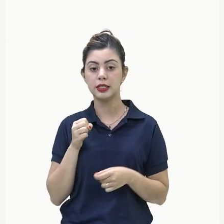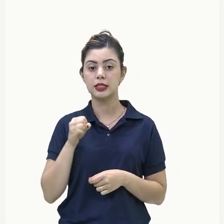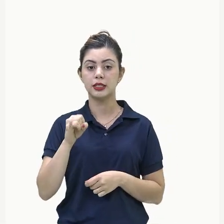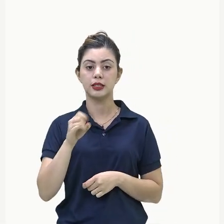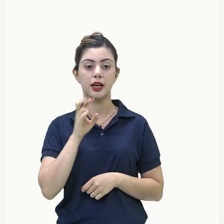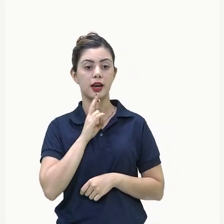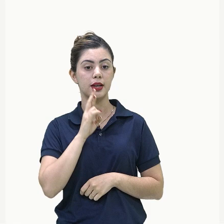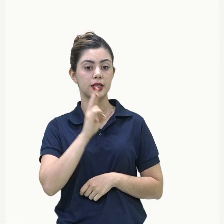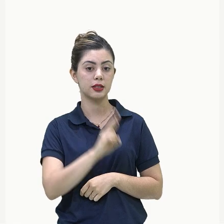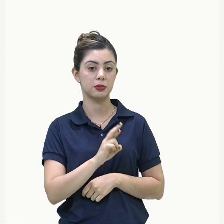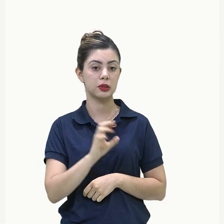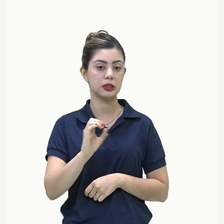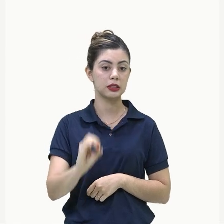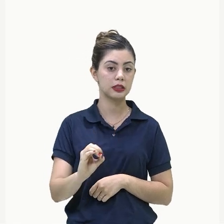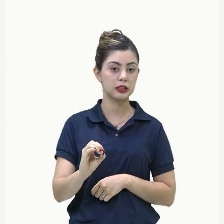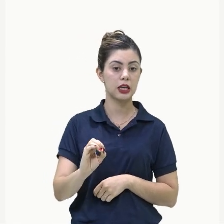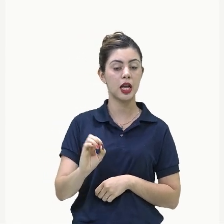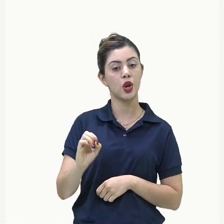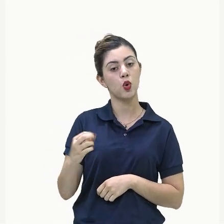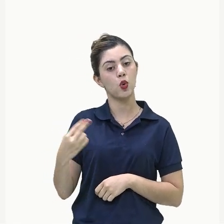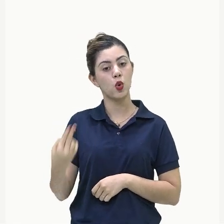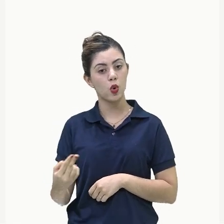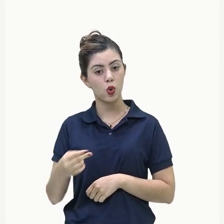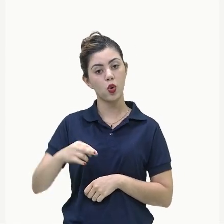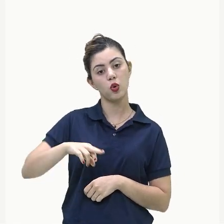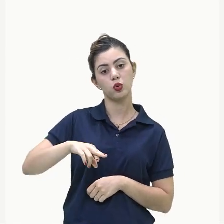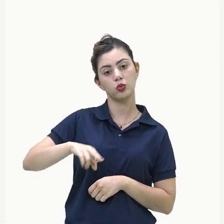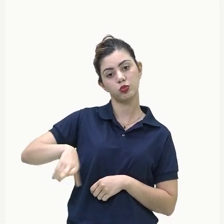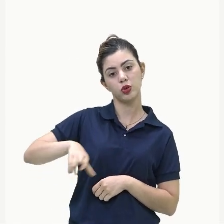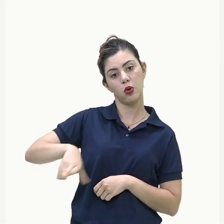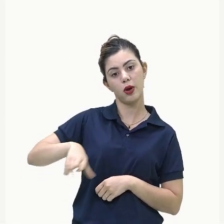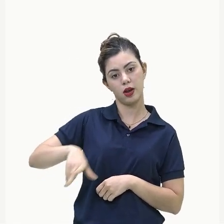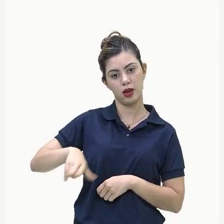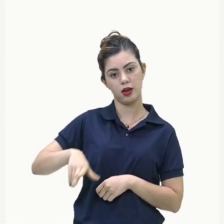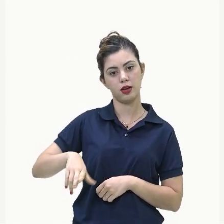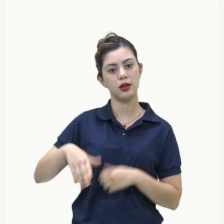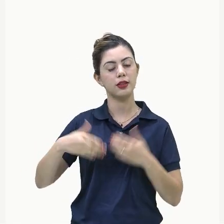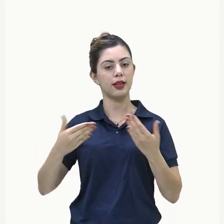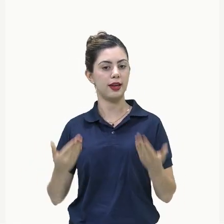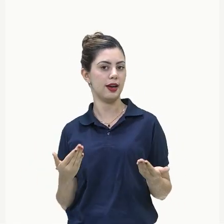resultado igual a 0 ou diferente de 0, tá? A gente precisa, então,